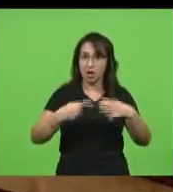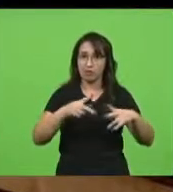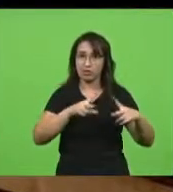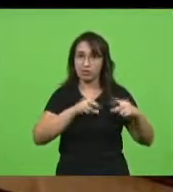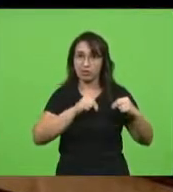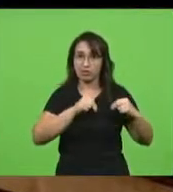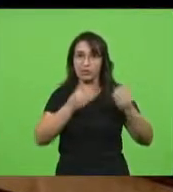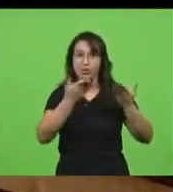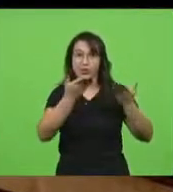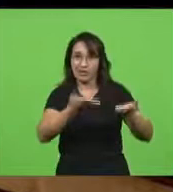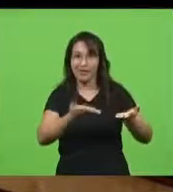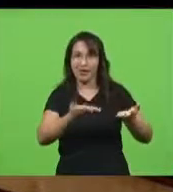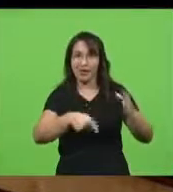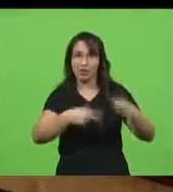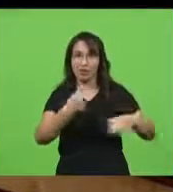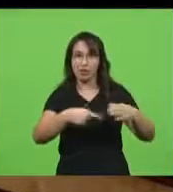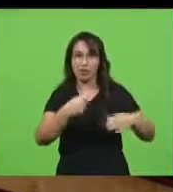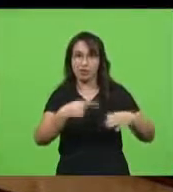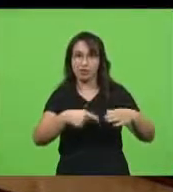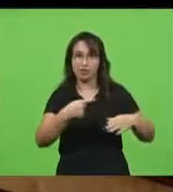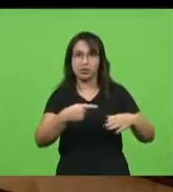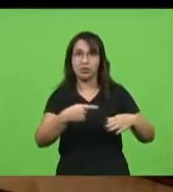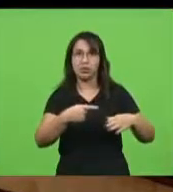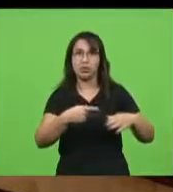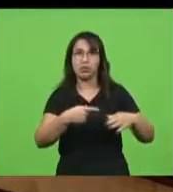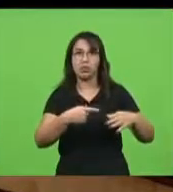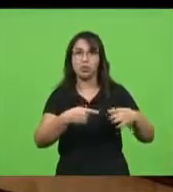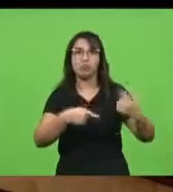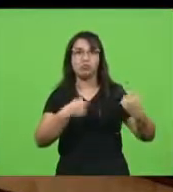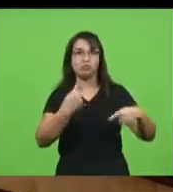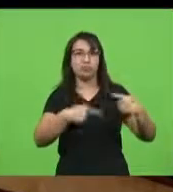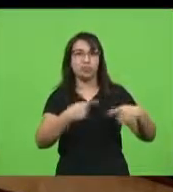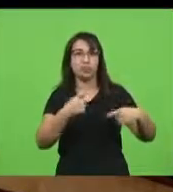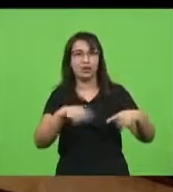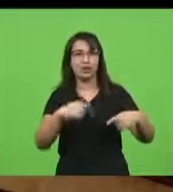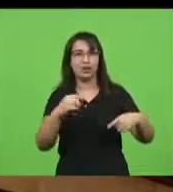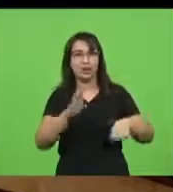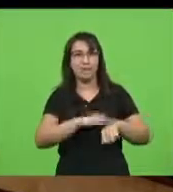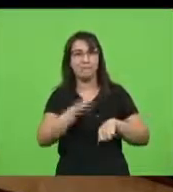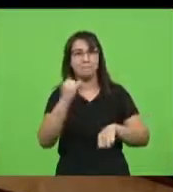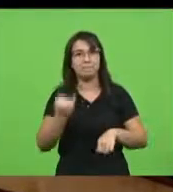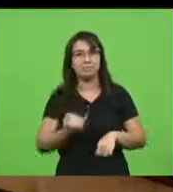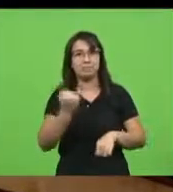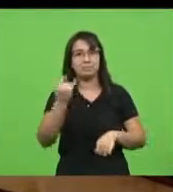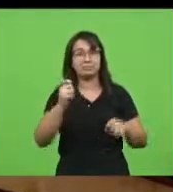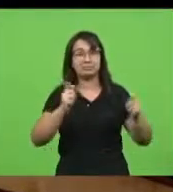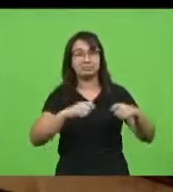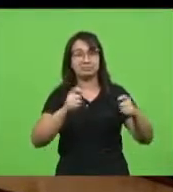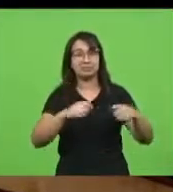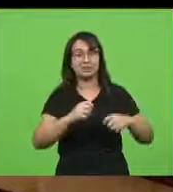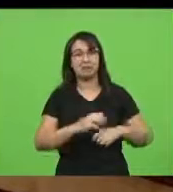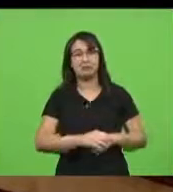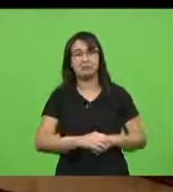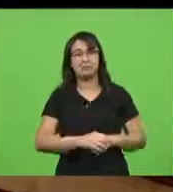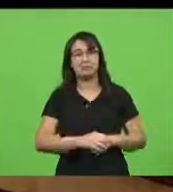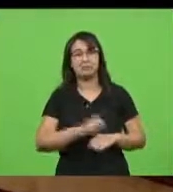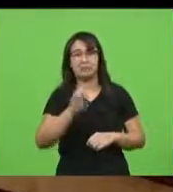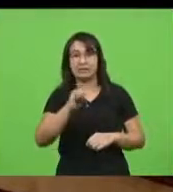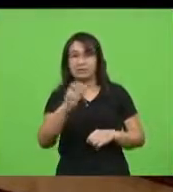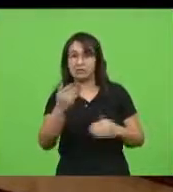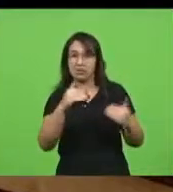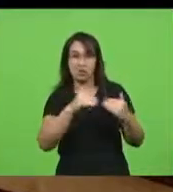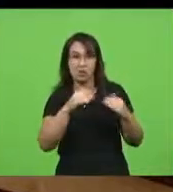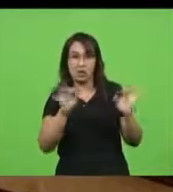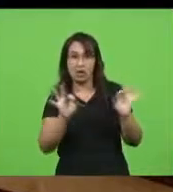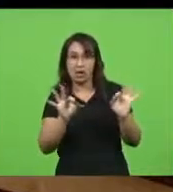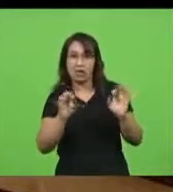ser, talvez, mais produtivo. Se o secretário não puder atender o convite, daí se convoca, que eu acho que esse seria o caminho correto, pelo menos foi nas